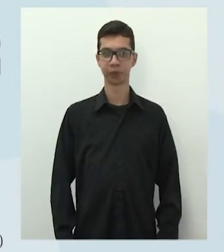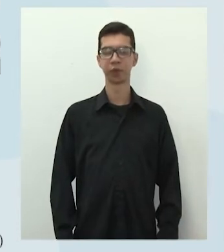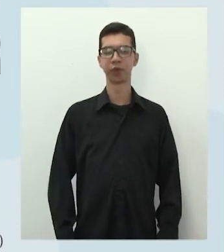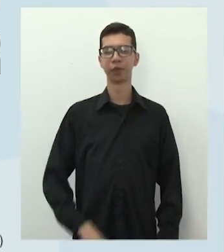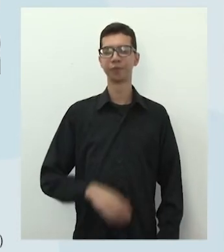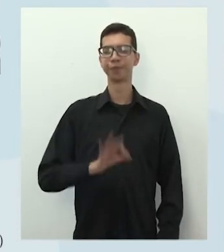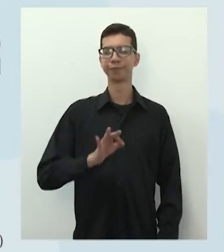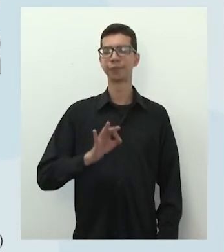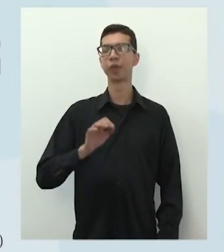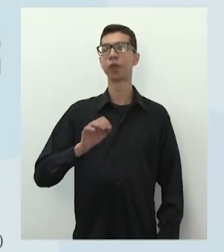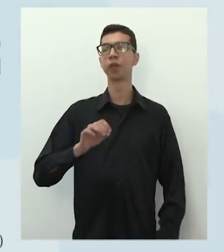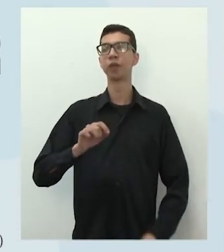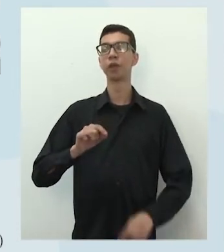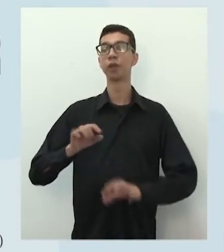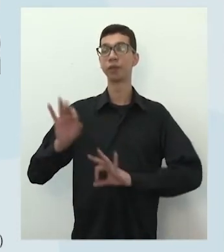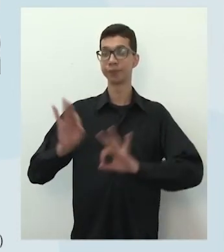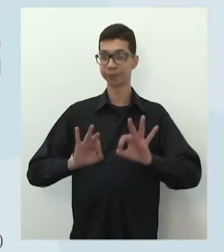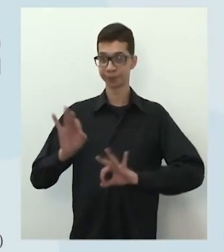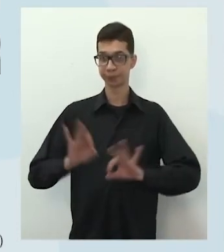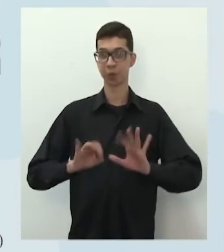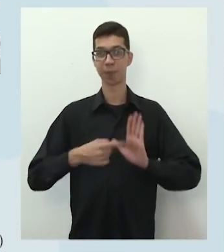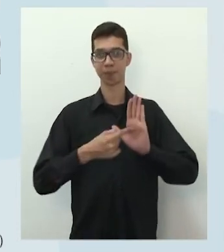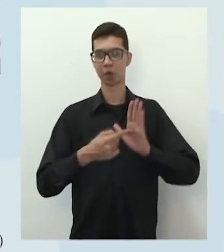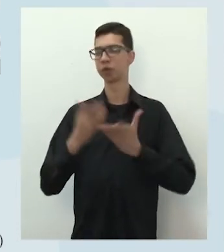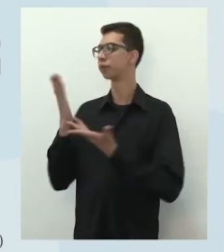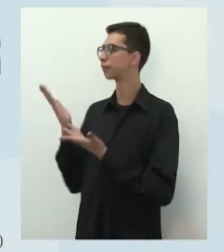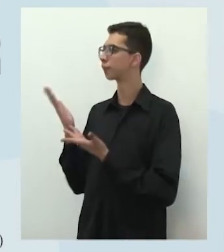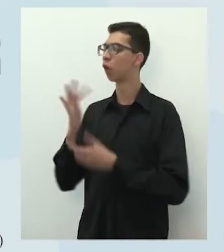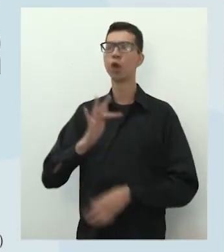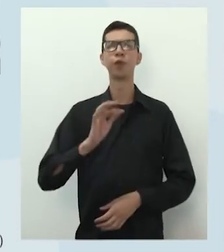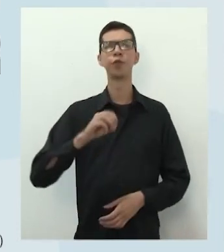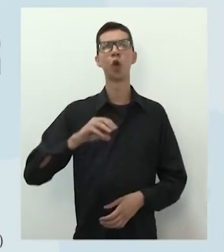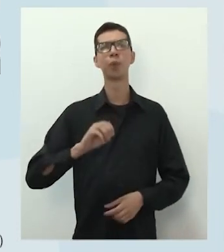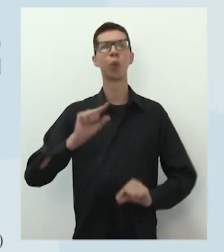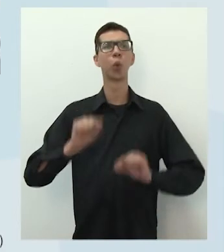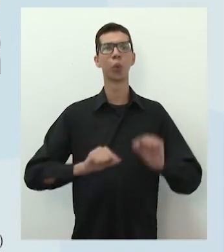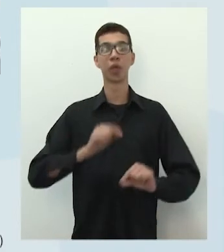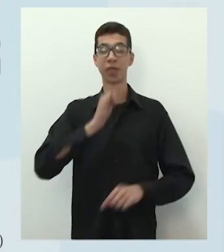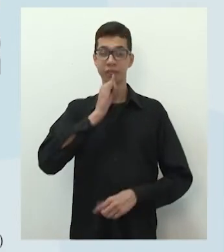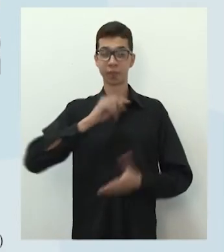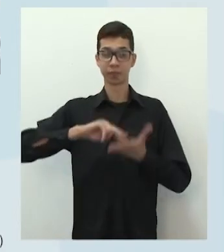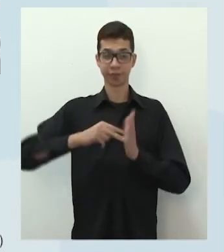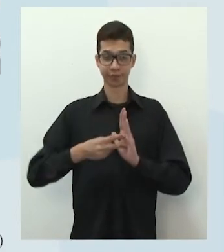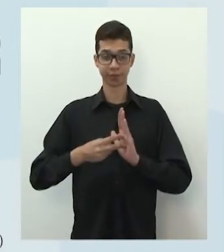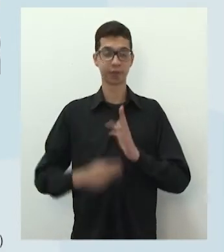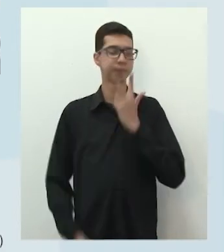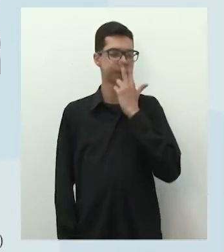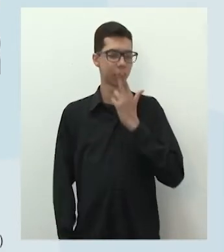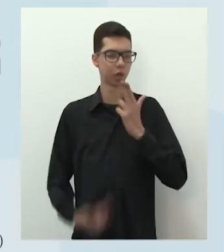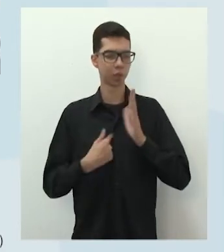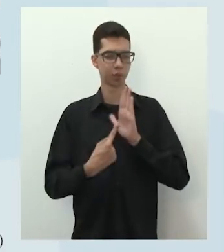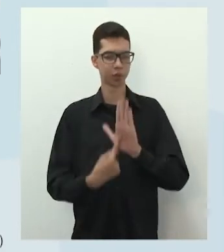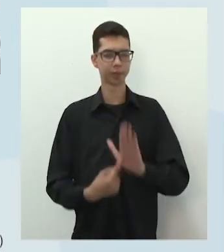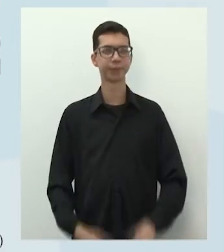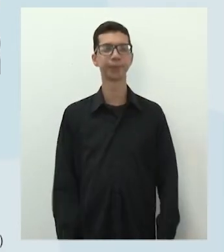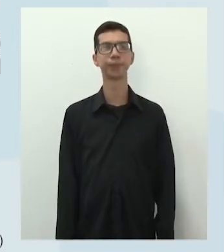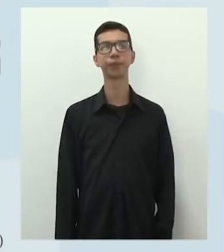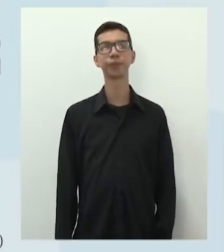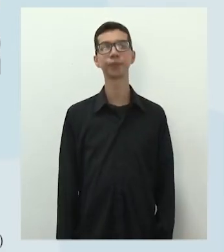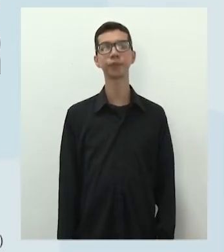essa é mais especial ainda, é o tal do FOMO. Eu não sei se vocês já ouviram essa terminologia, imagino que sim, mas